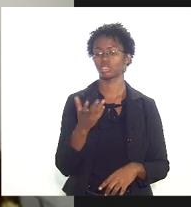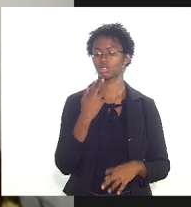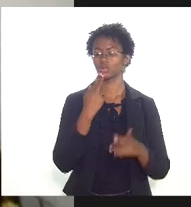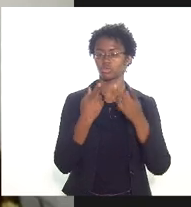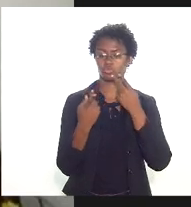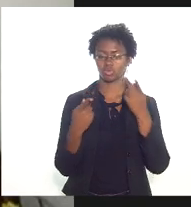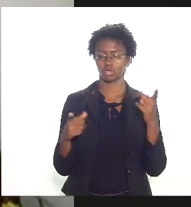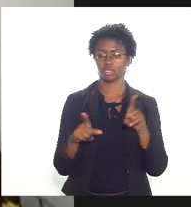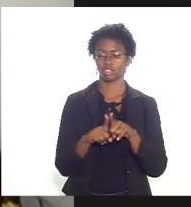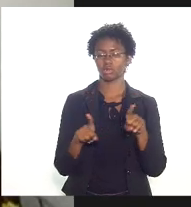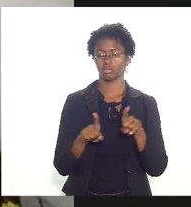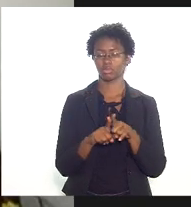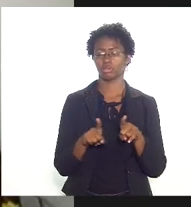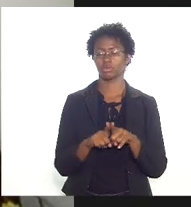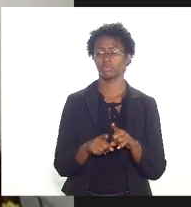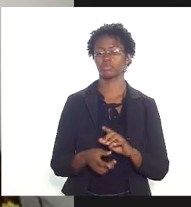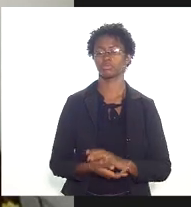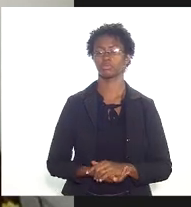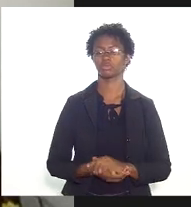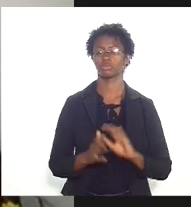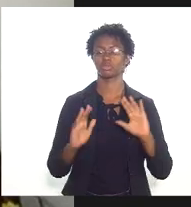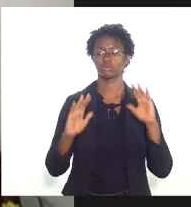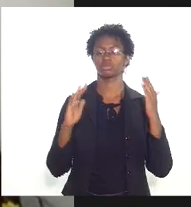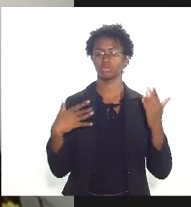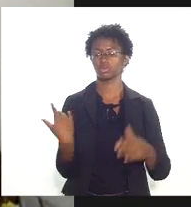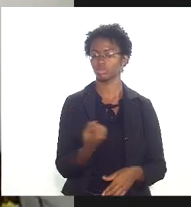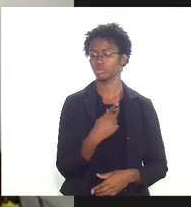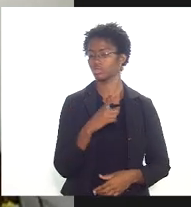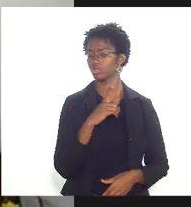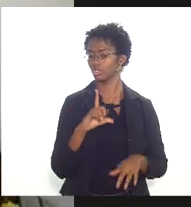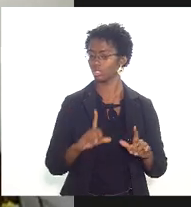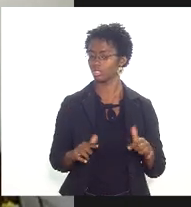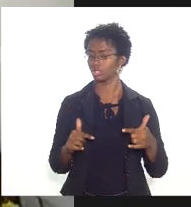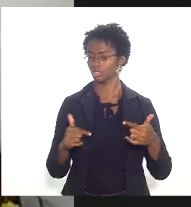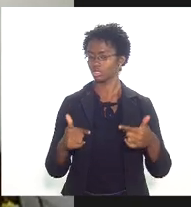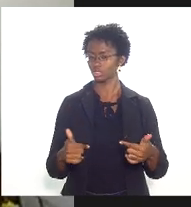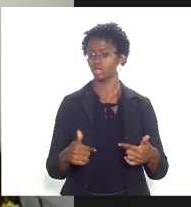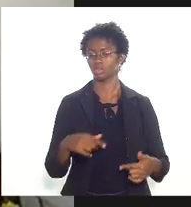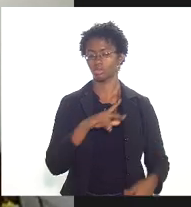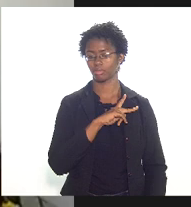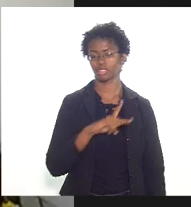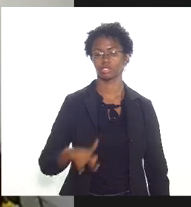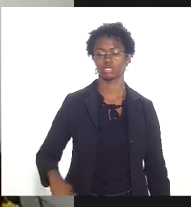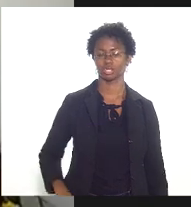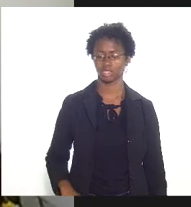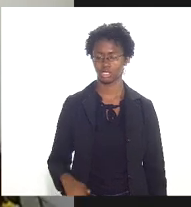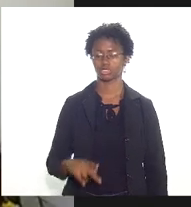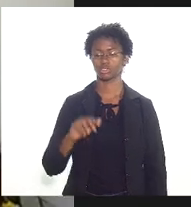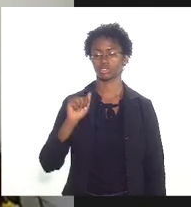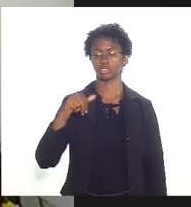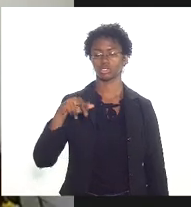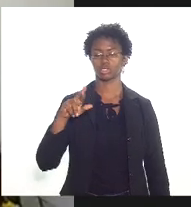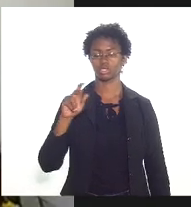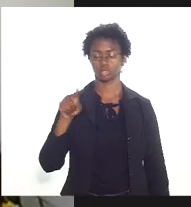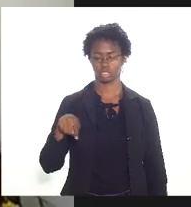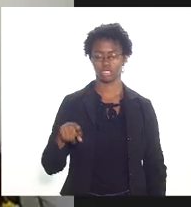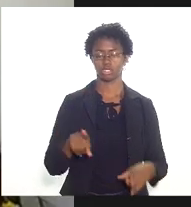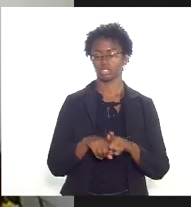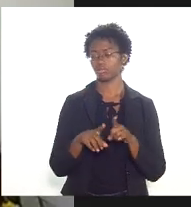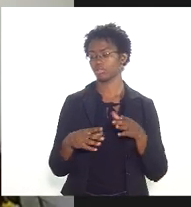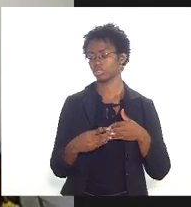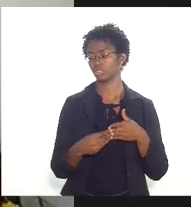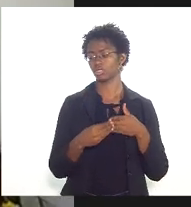dizer também e quando a gente tem essa ação do presidente Oi Adriano em conseguir conduzir